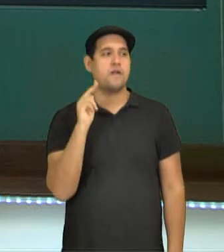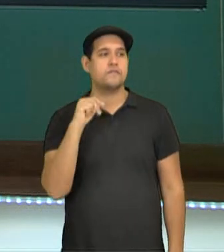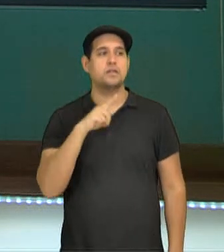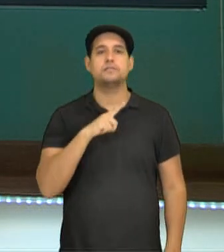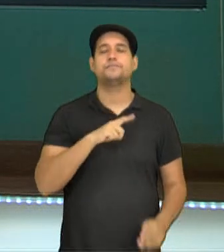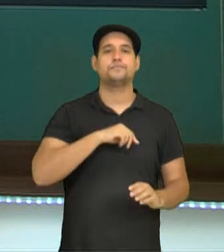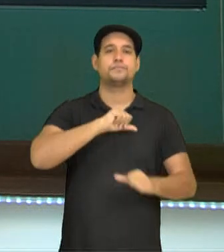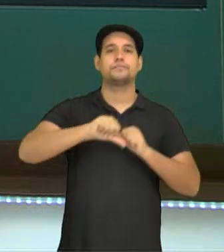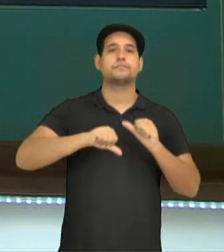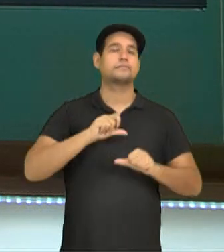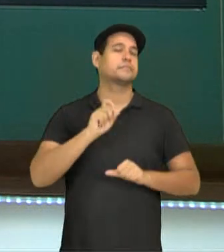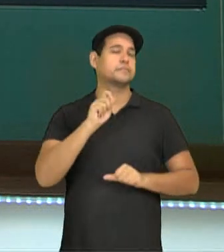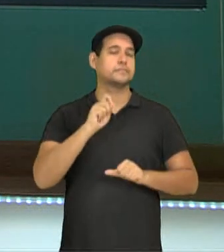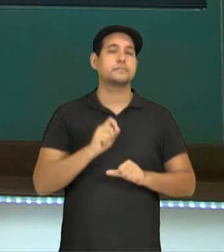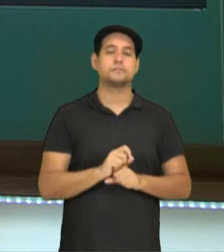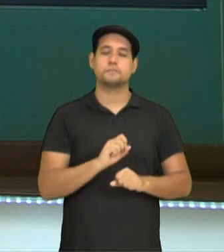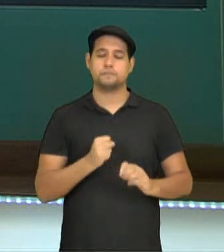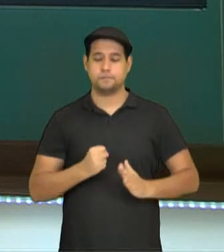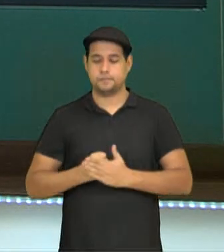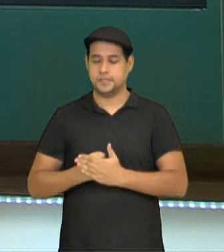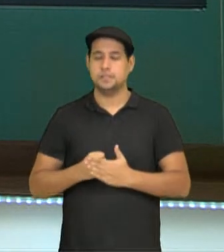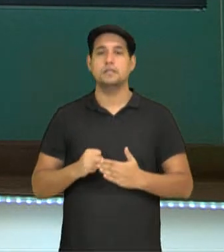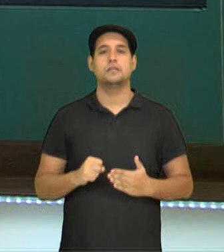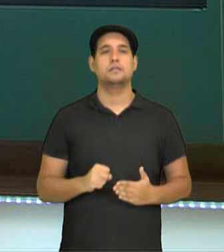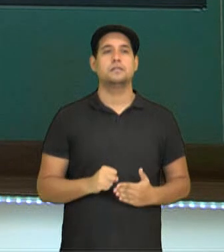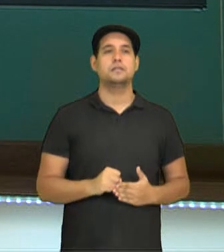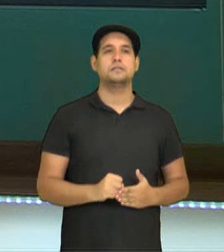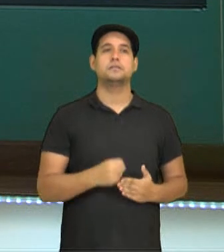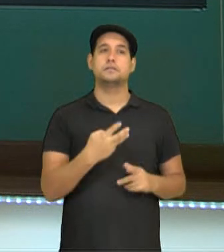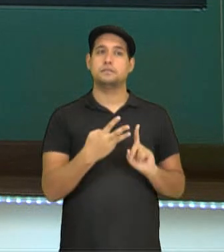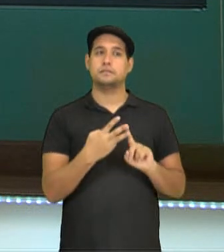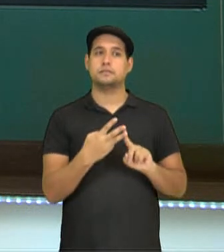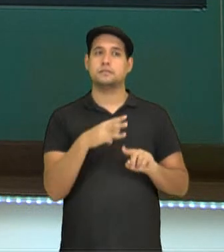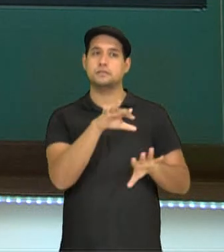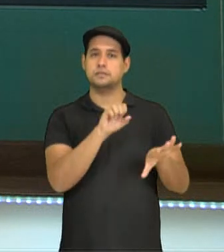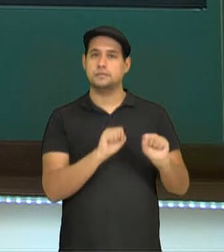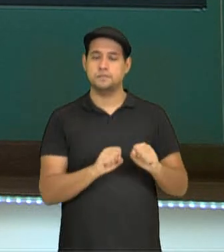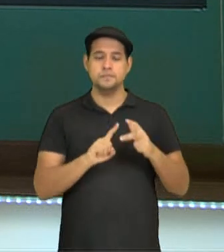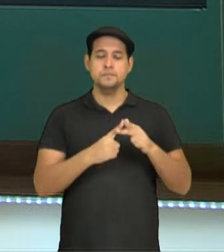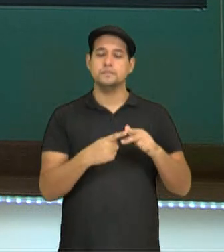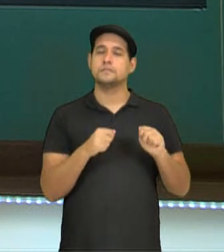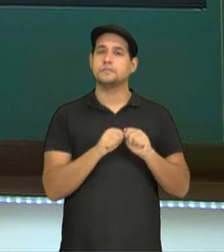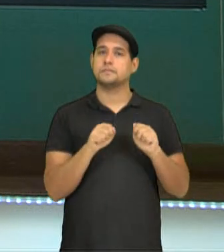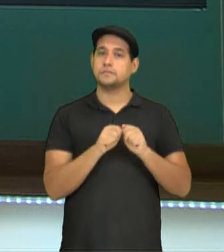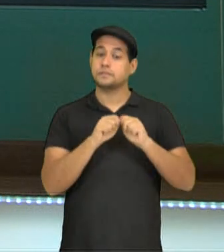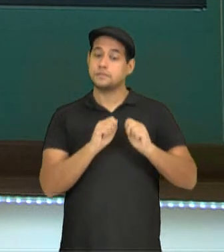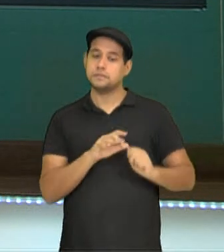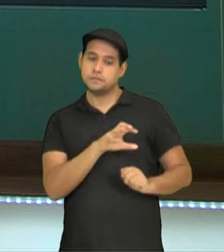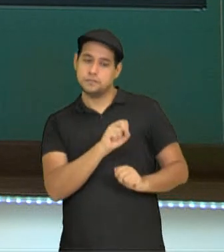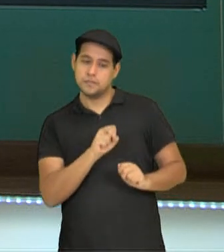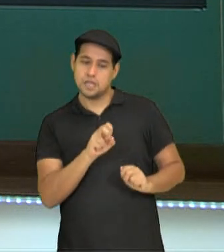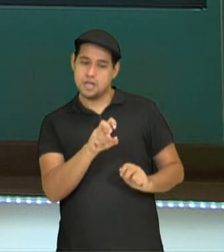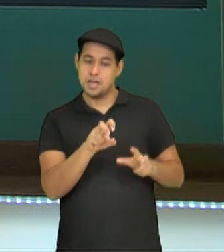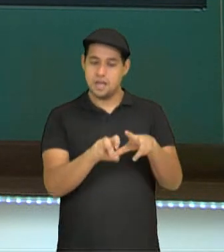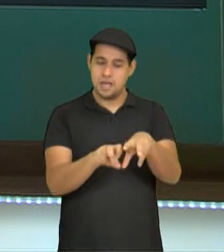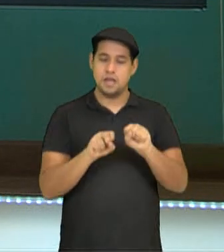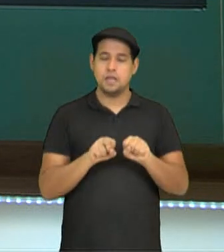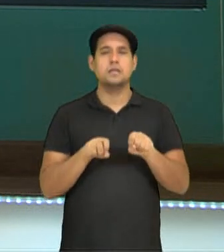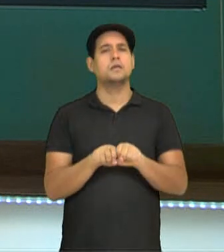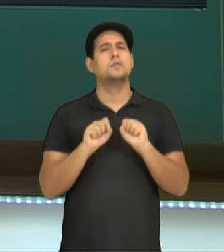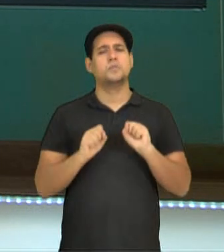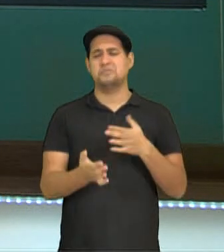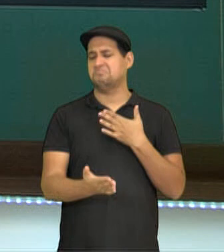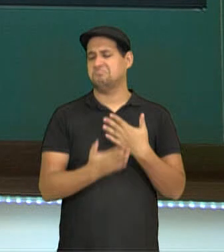se tornar esse escudo. E 3, capturar a peça que estiver realizando o ataque. Essa captura poderá ser